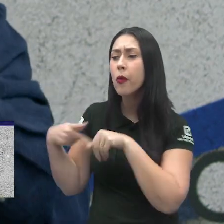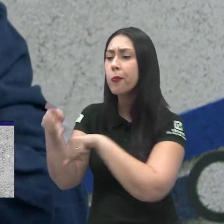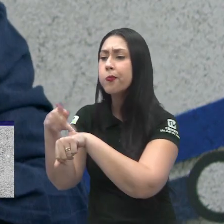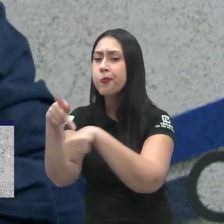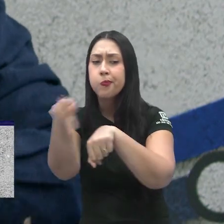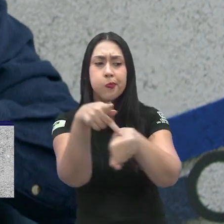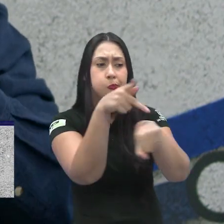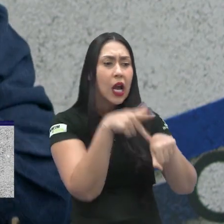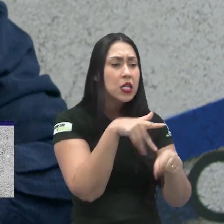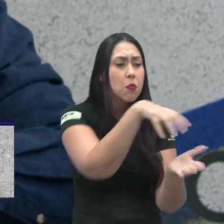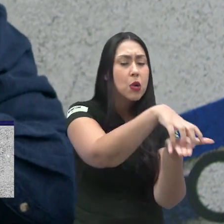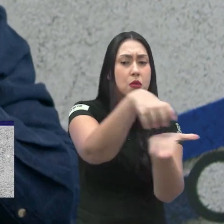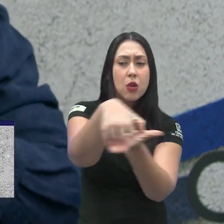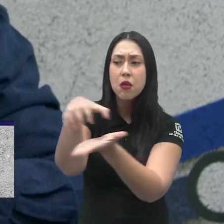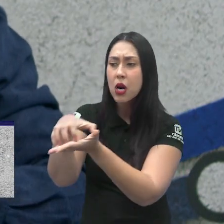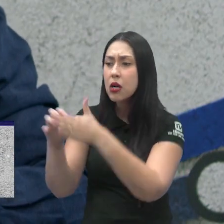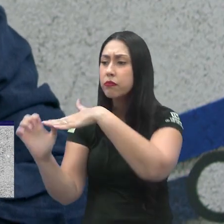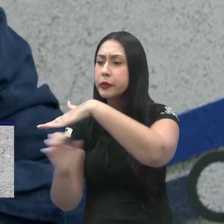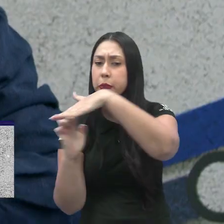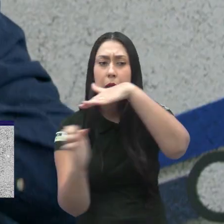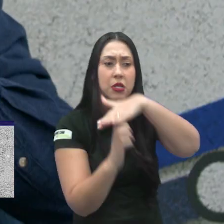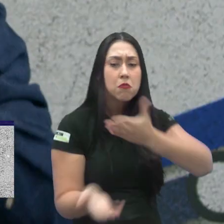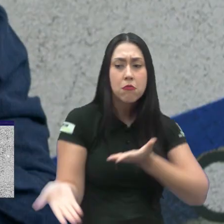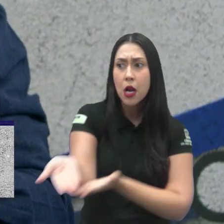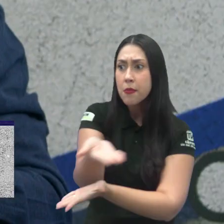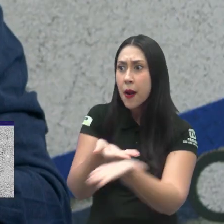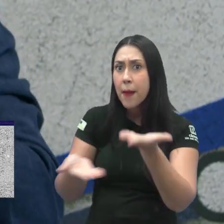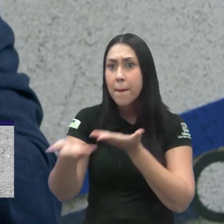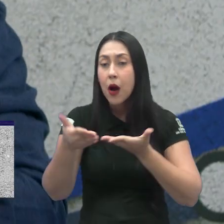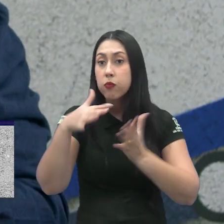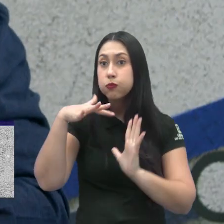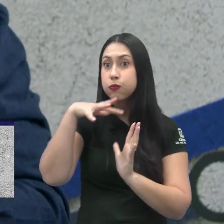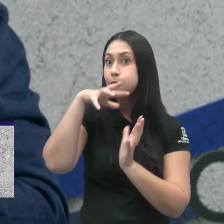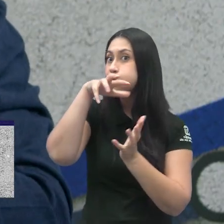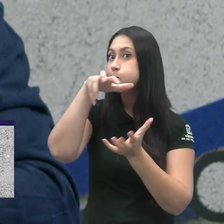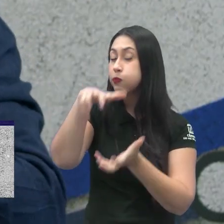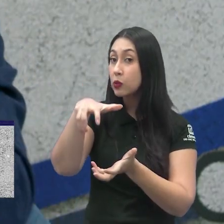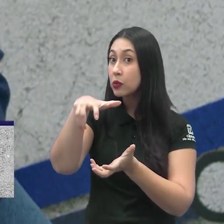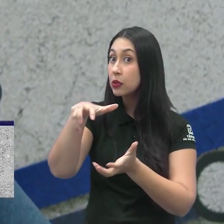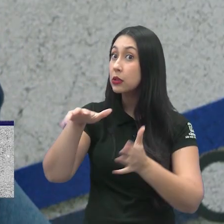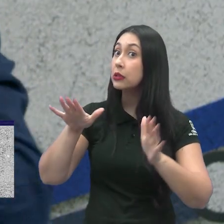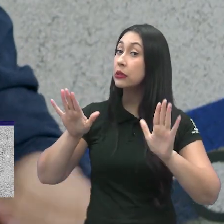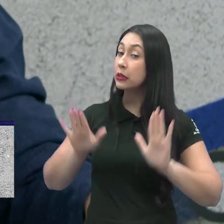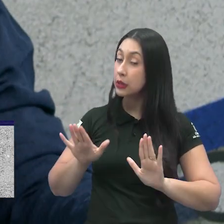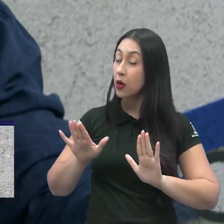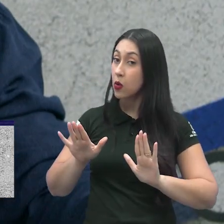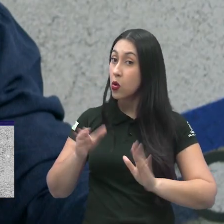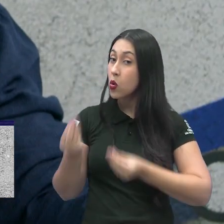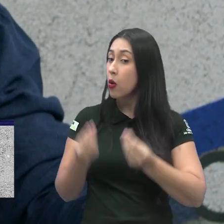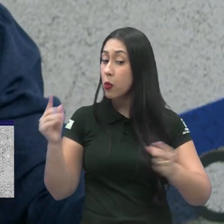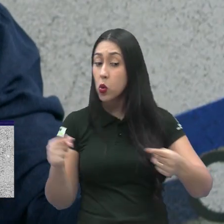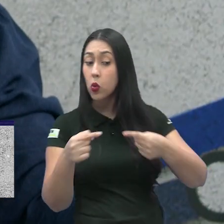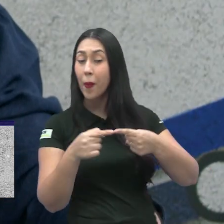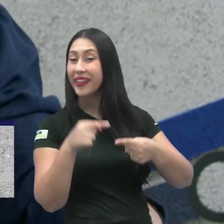as organizações, as empresas e as pessoas em diversos âmbitos no cenário global. Para tanto, a relação com o